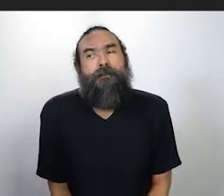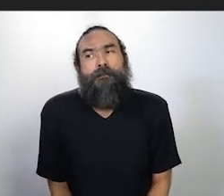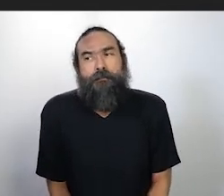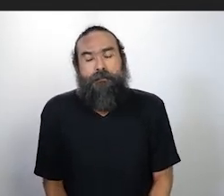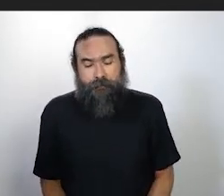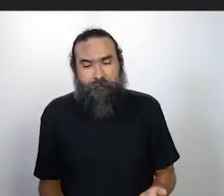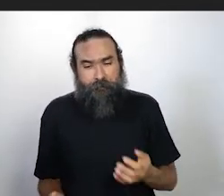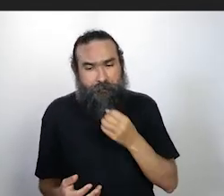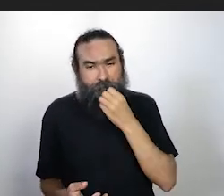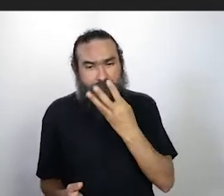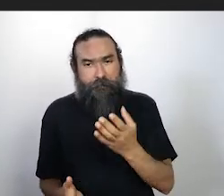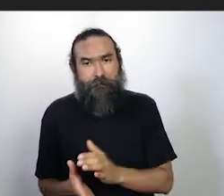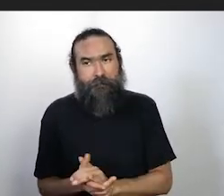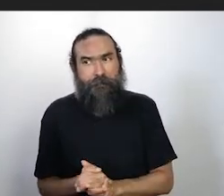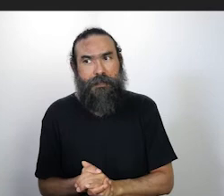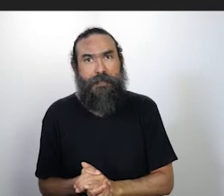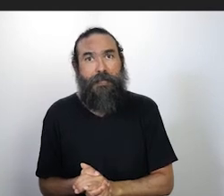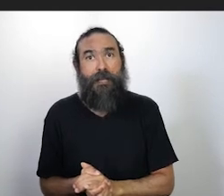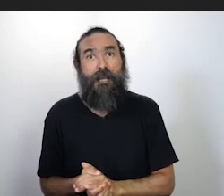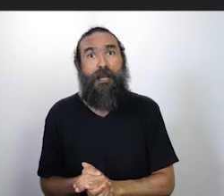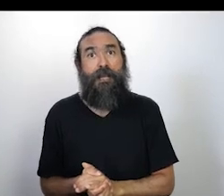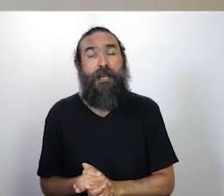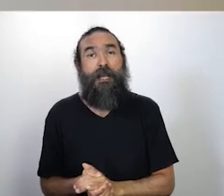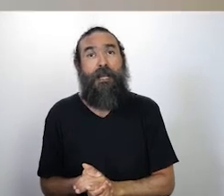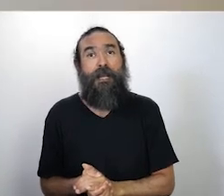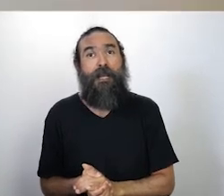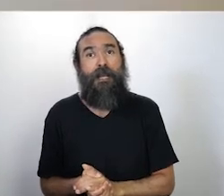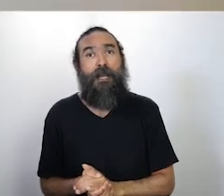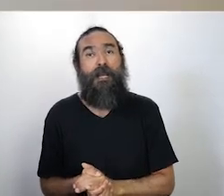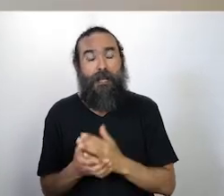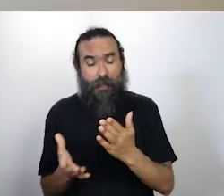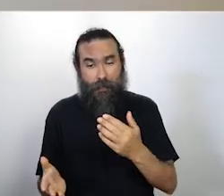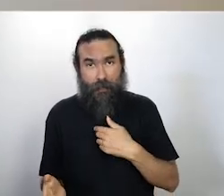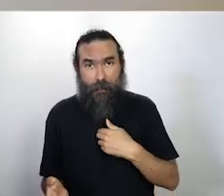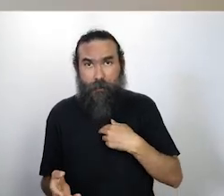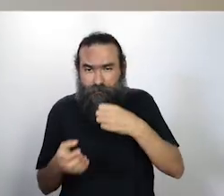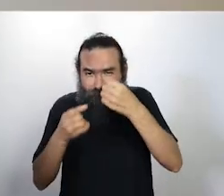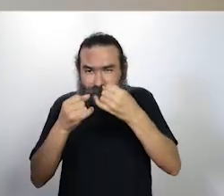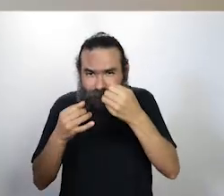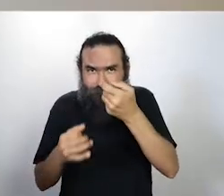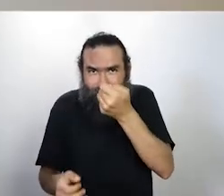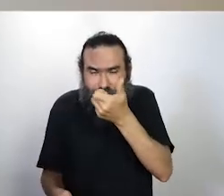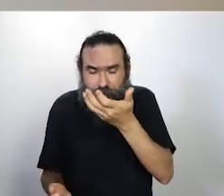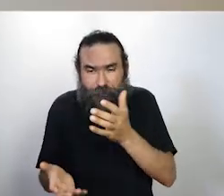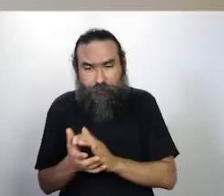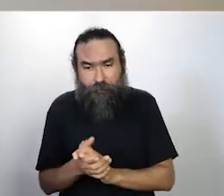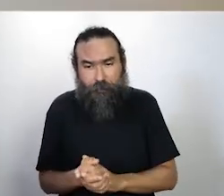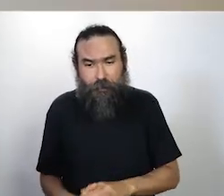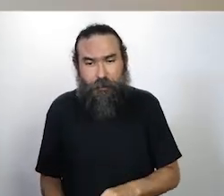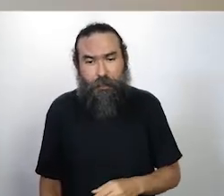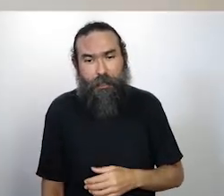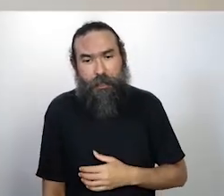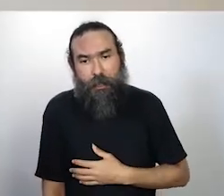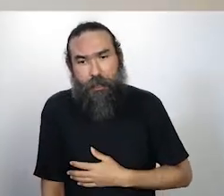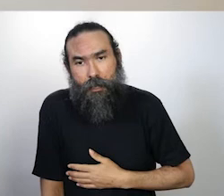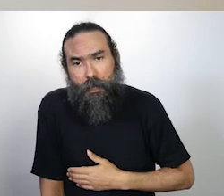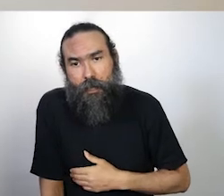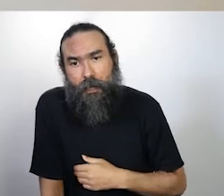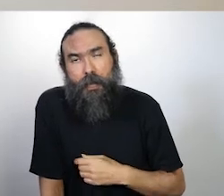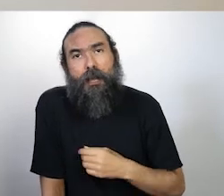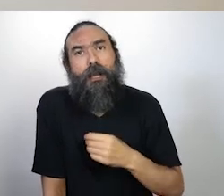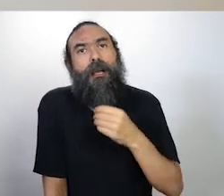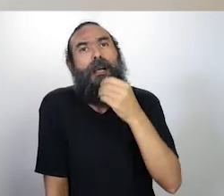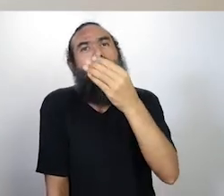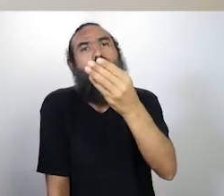Não, tá bom. É, o lugar de fala dos jovens, vou tentar ser breve. Mas uma coisa me chamou a